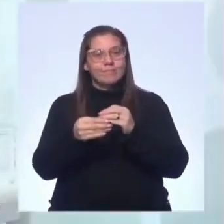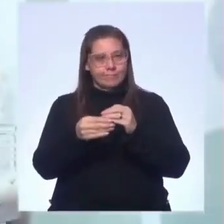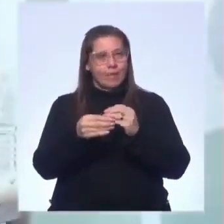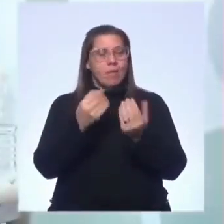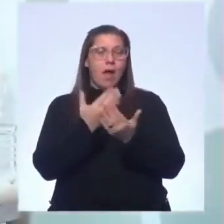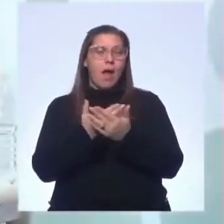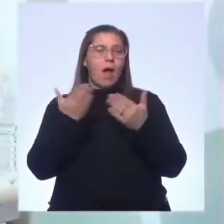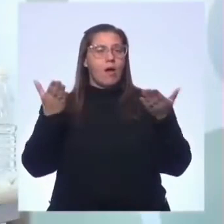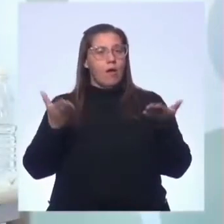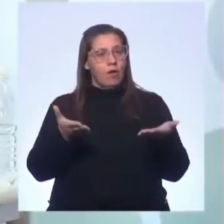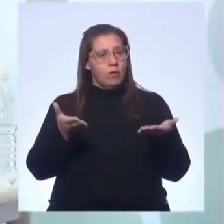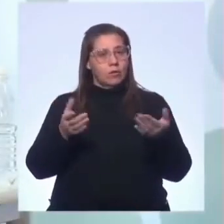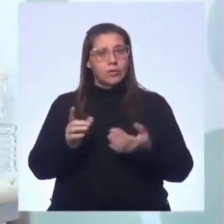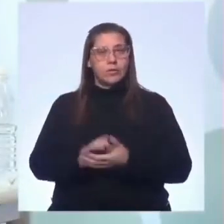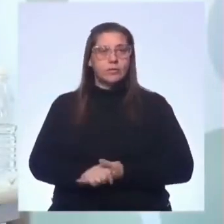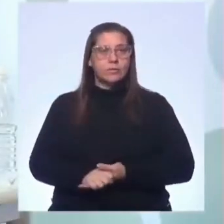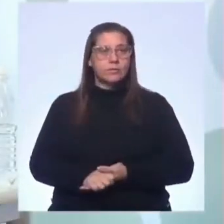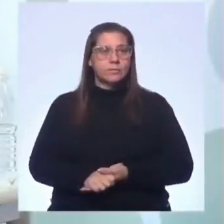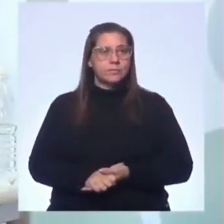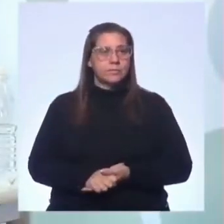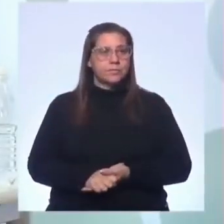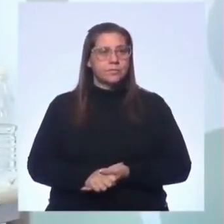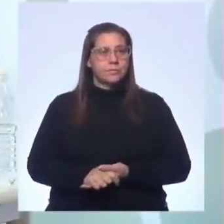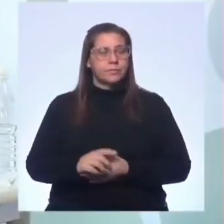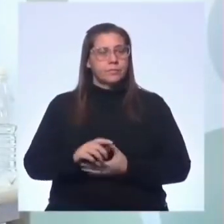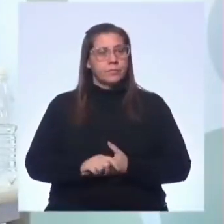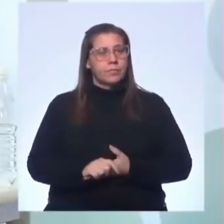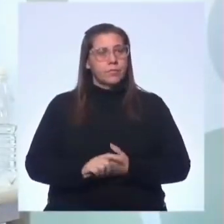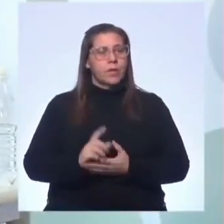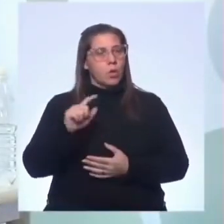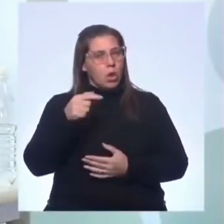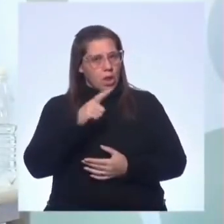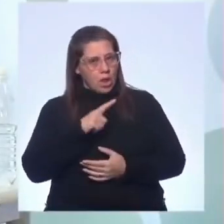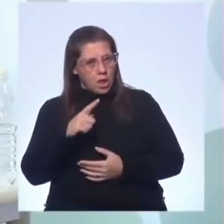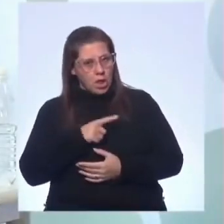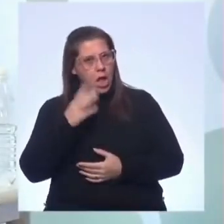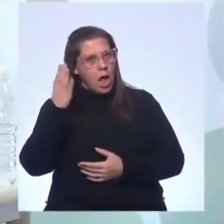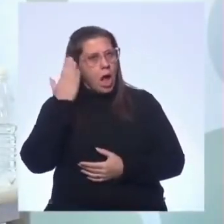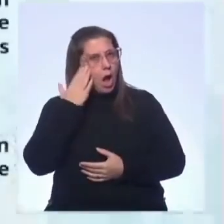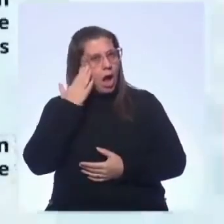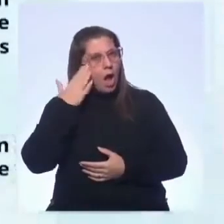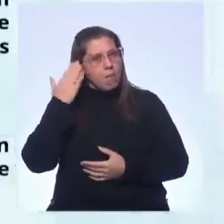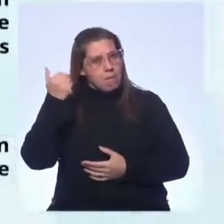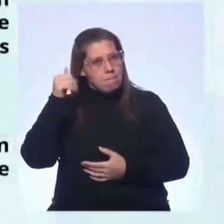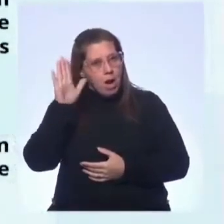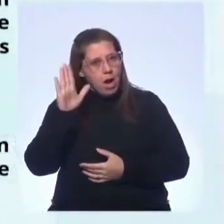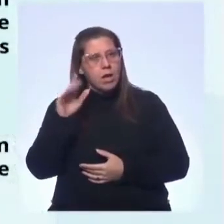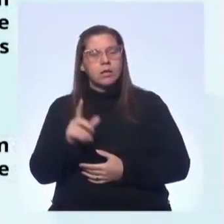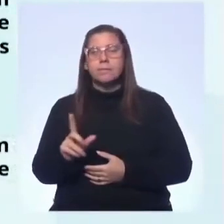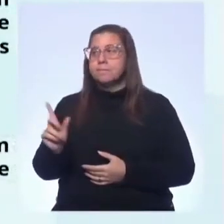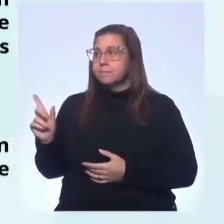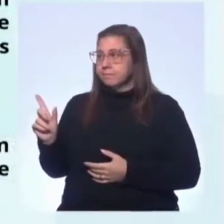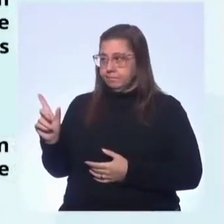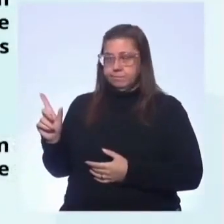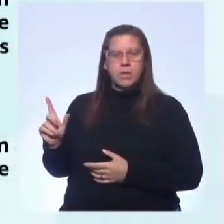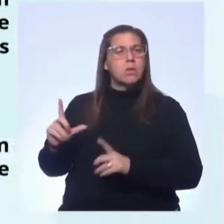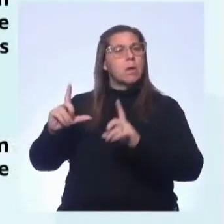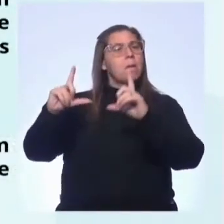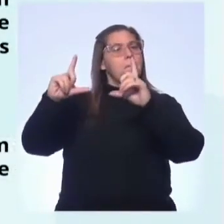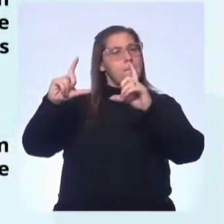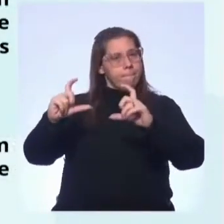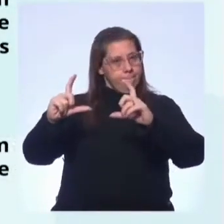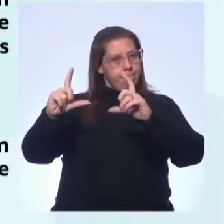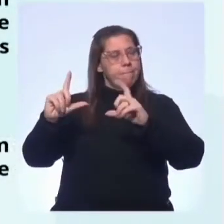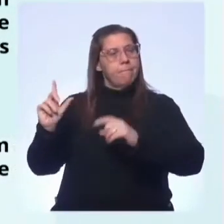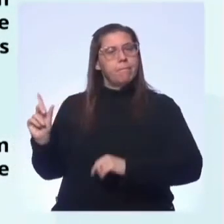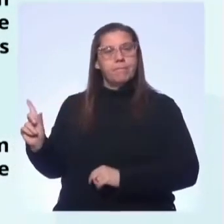para vocês. Tá certo, pessoal? Na próxima tem o Saiba Mais, printem a tela, né, que é um Habitat, que é o Programa de Assentamentos